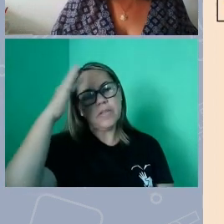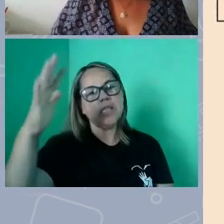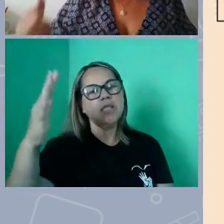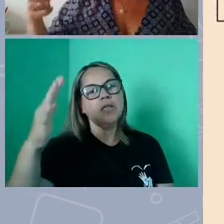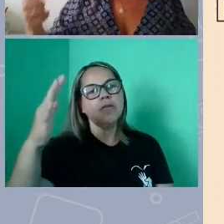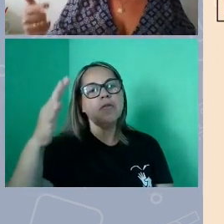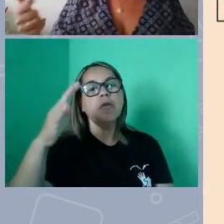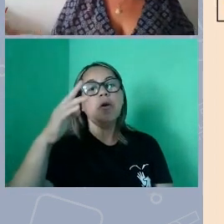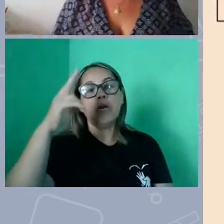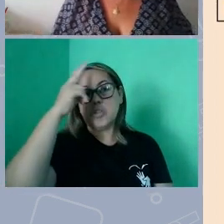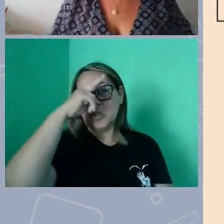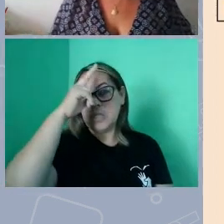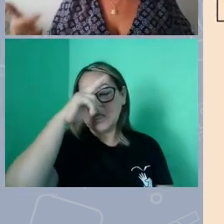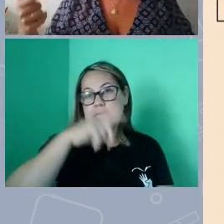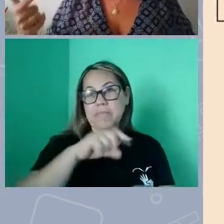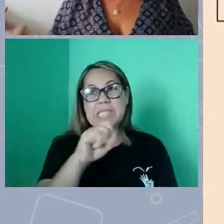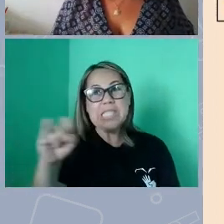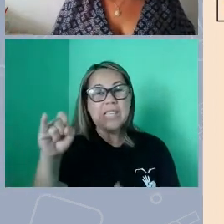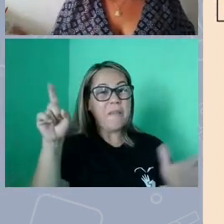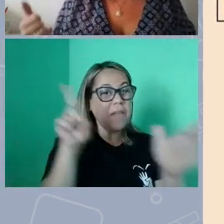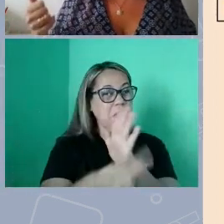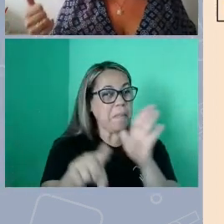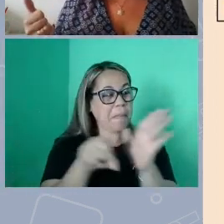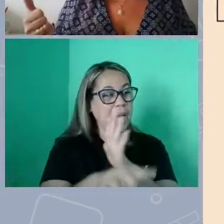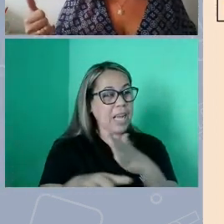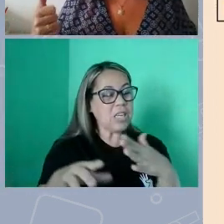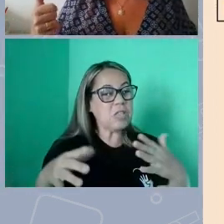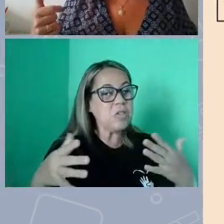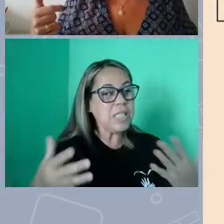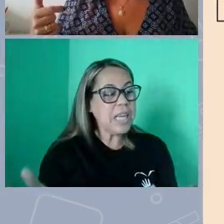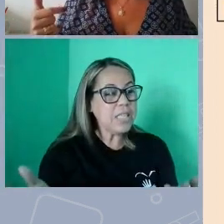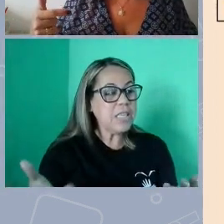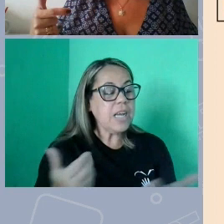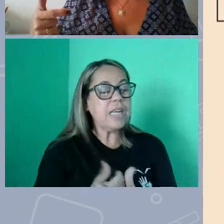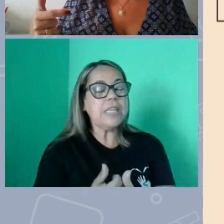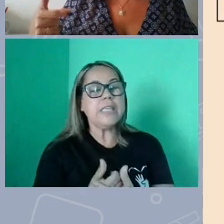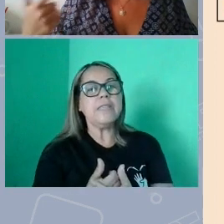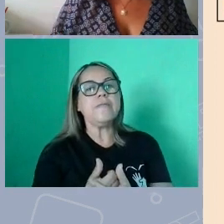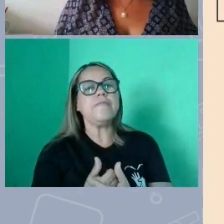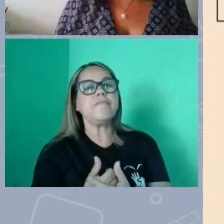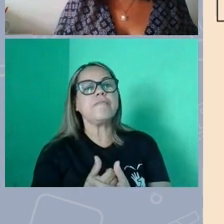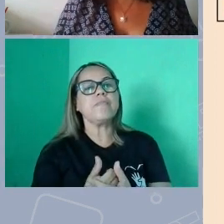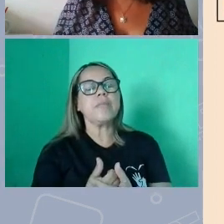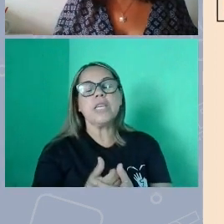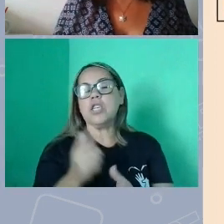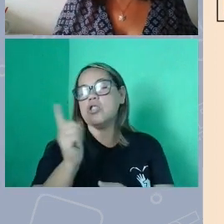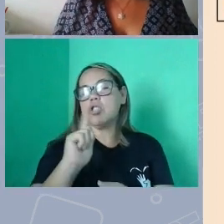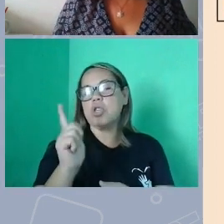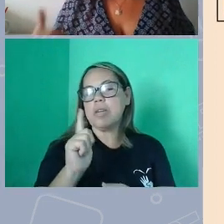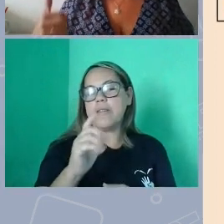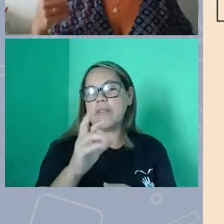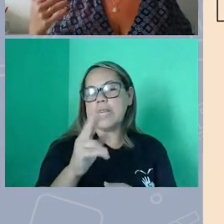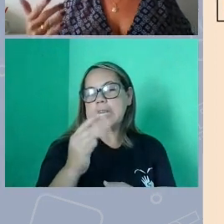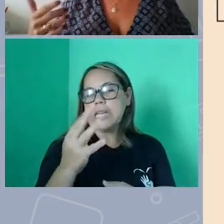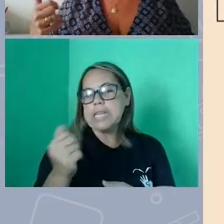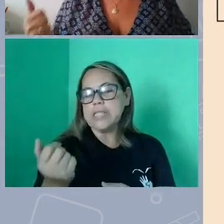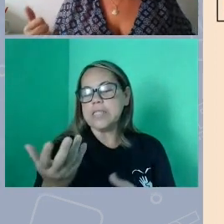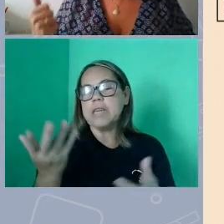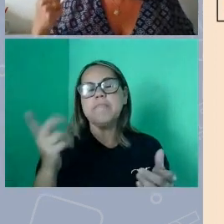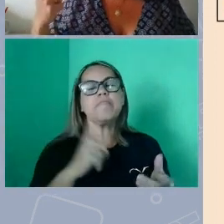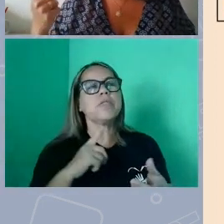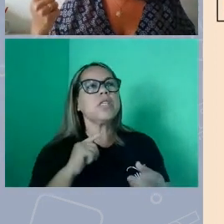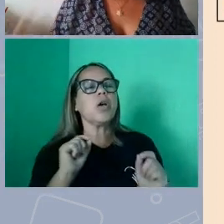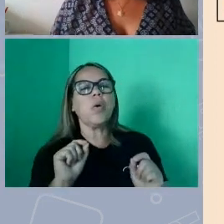se fosse perguntado sobre a geografia crítica a gente teria